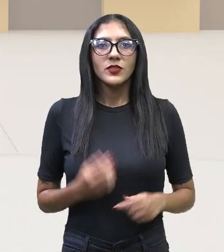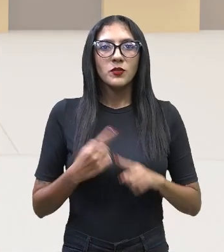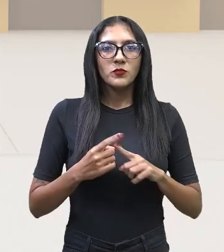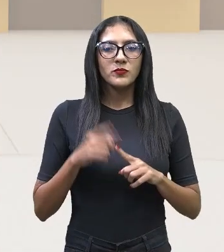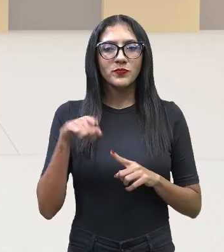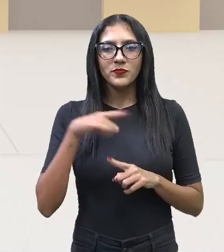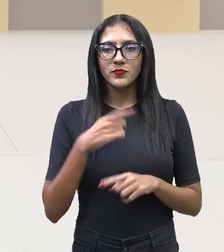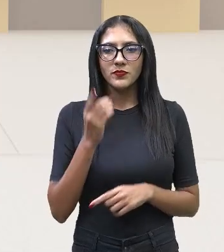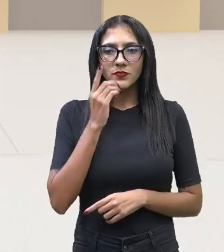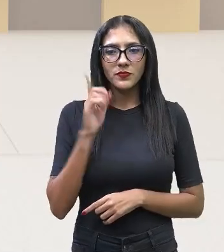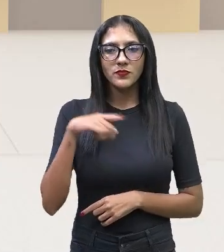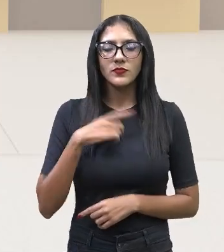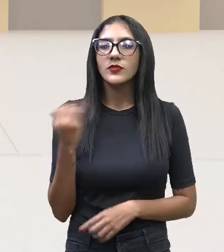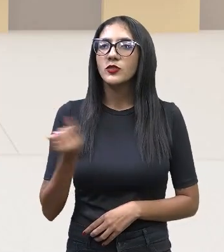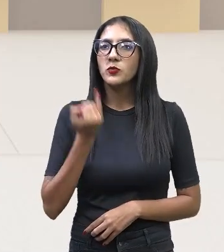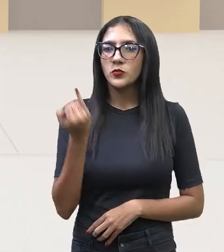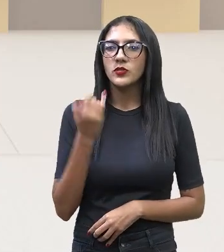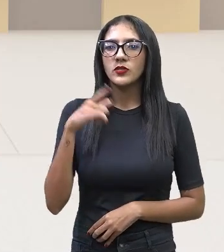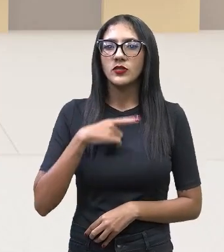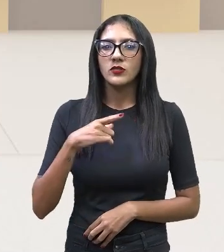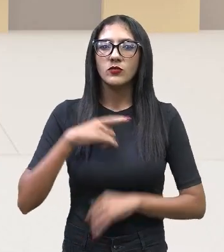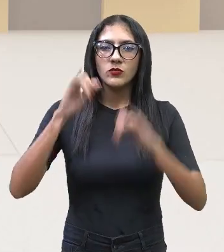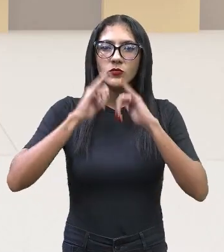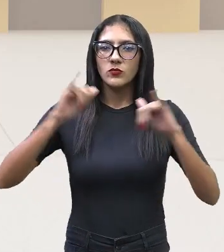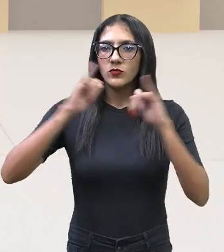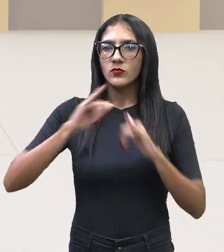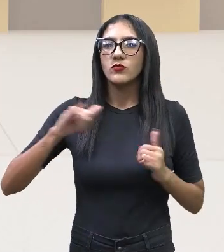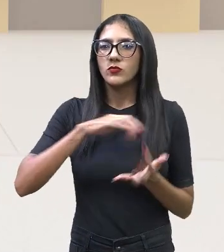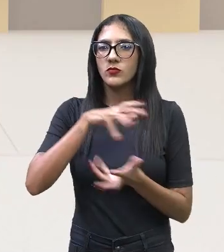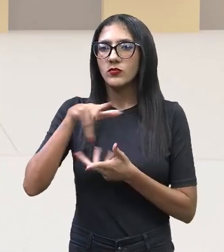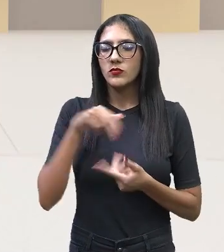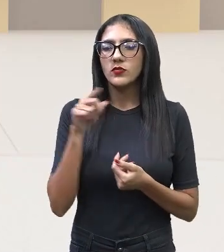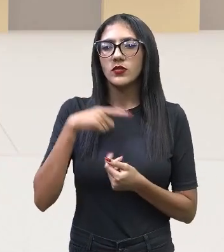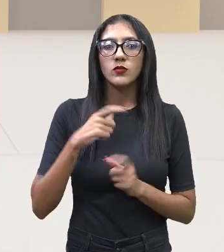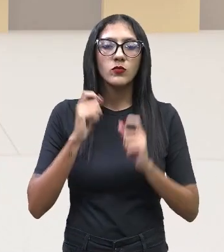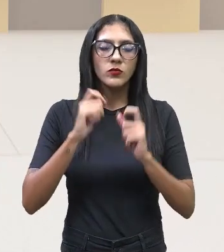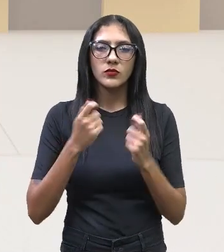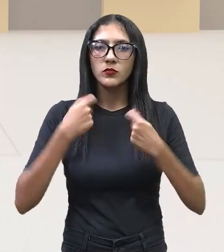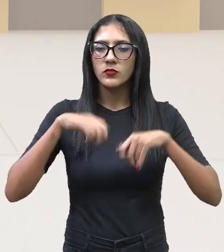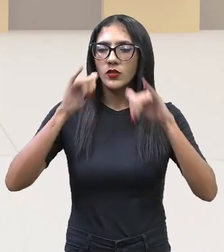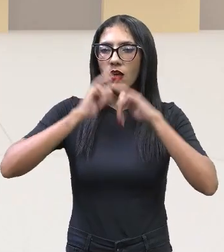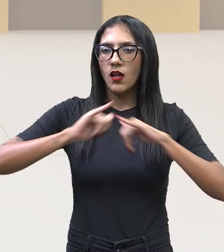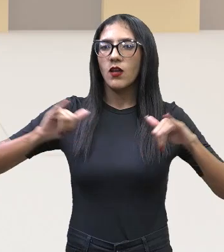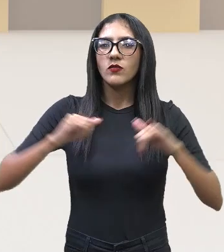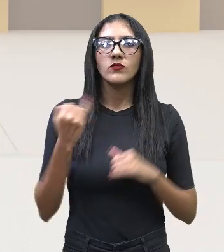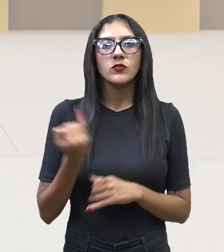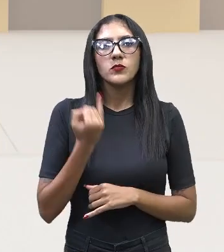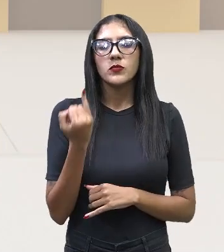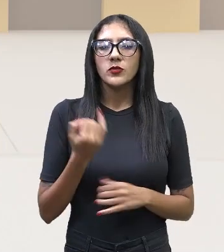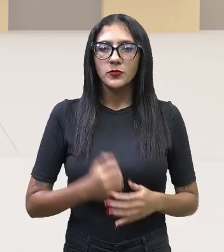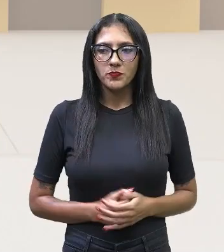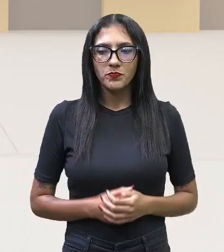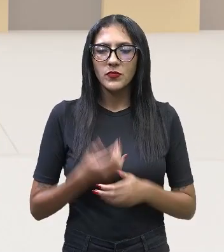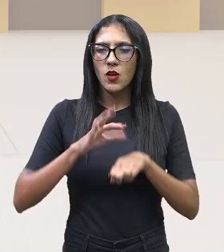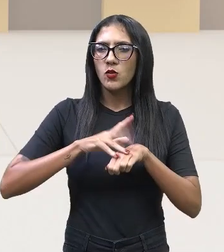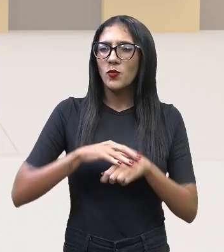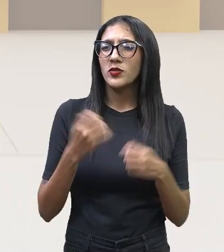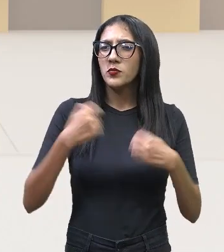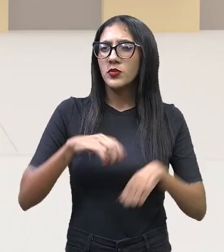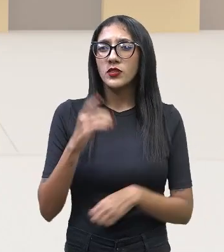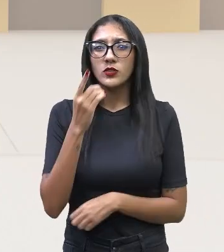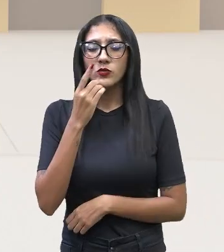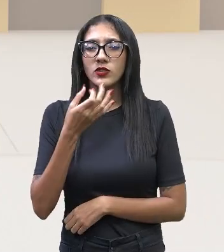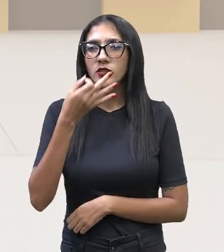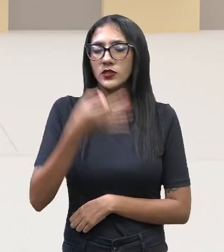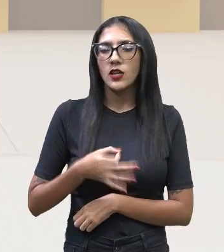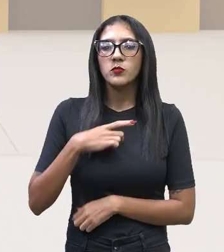anual, né, conduzida pela GINA, que traz esse alerta. Sempre as doenças precisam de uma data comemorativa